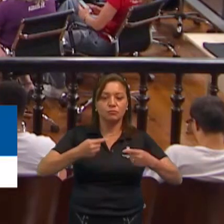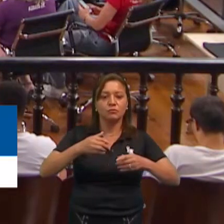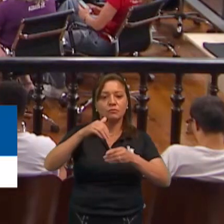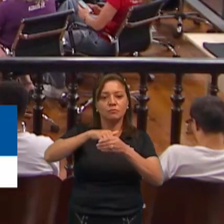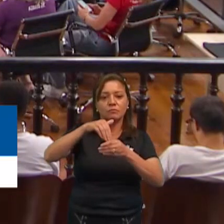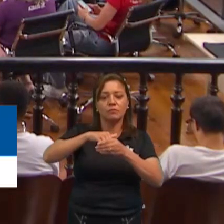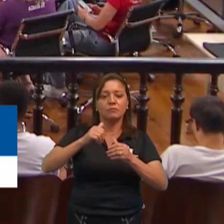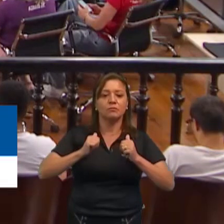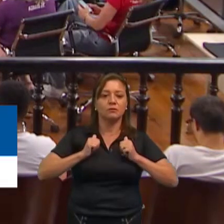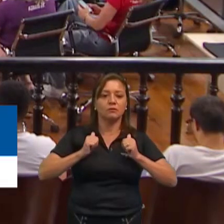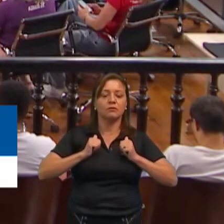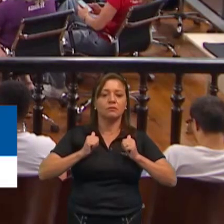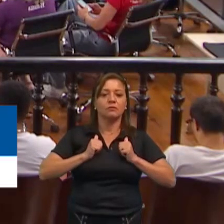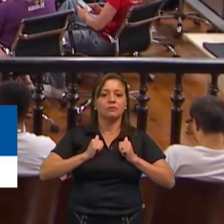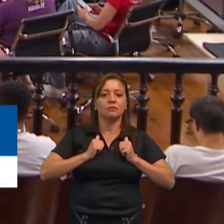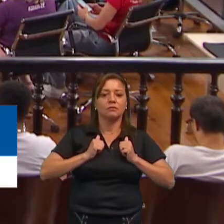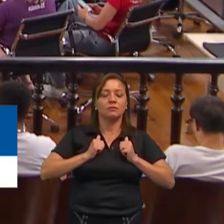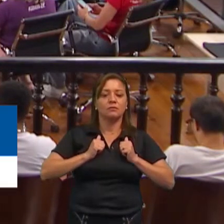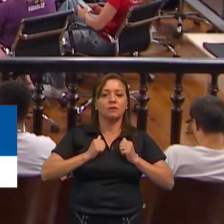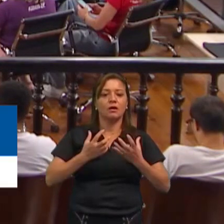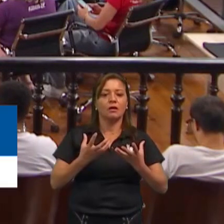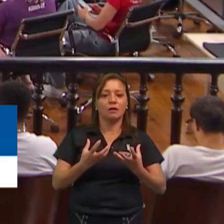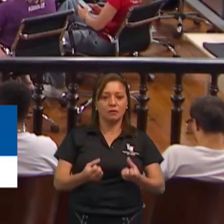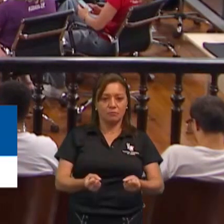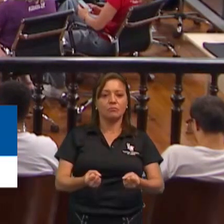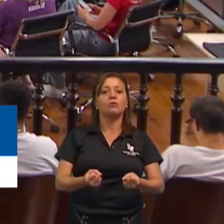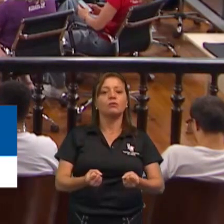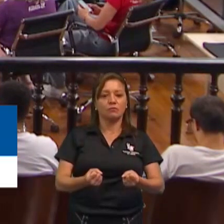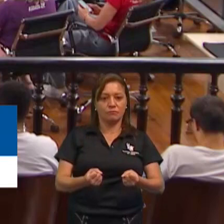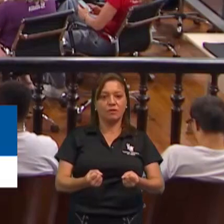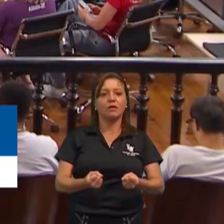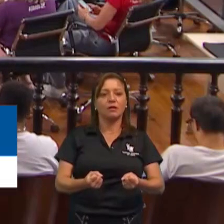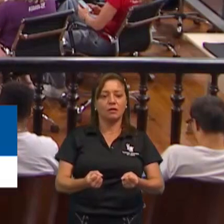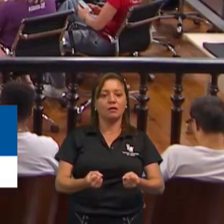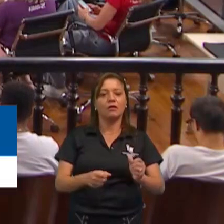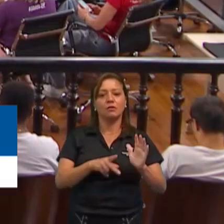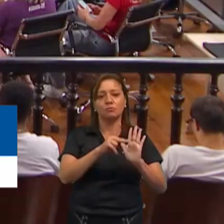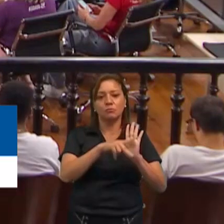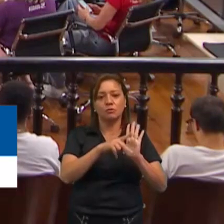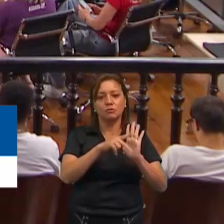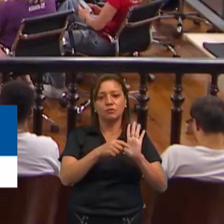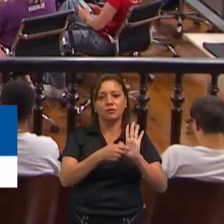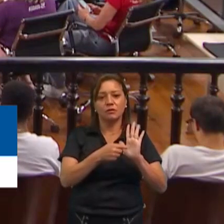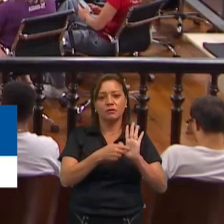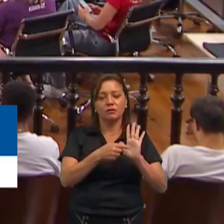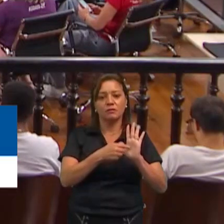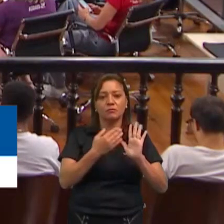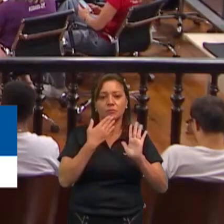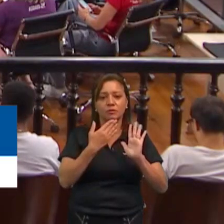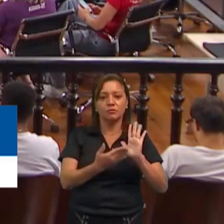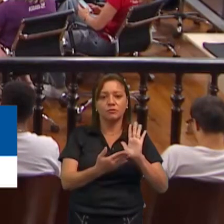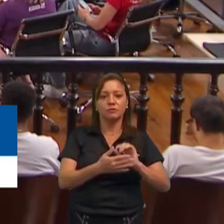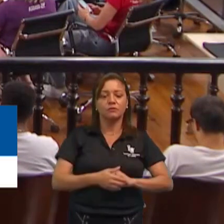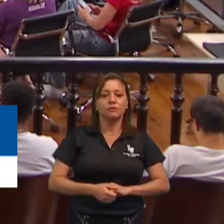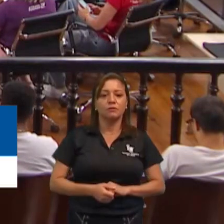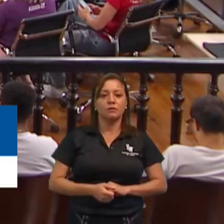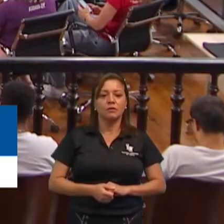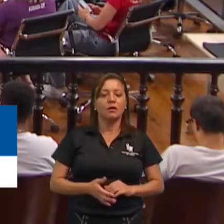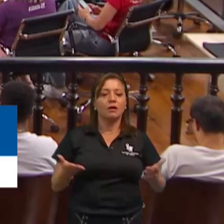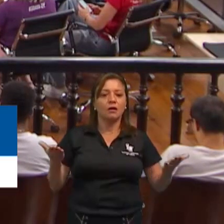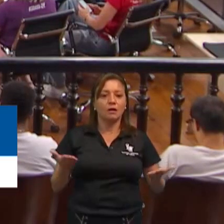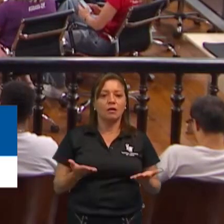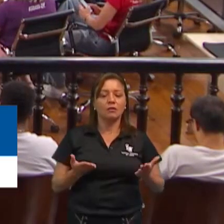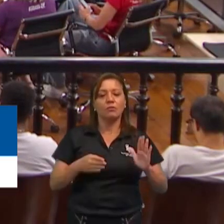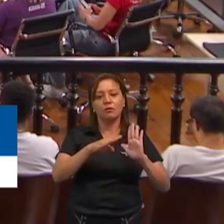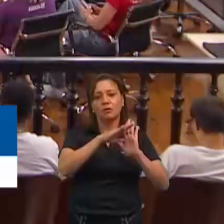estão. Aprovado o pedido de vista. Senhores vereadores, vereadoras, público presente, estamos encerrando a nossa ordem